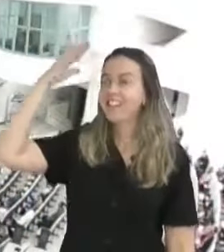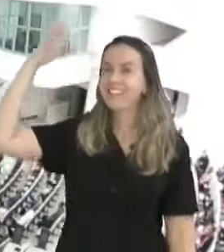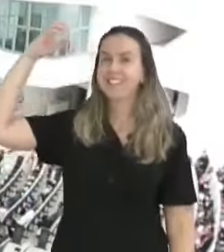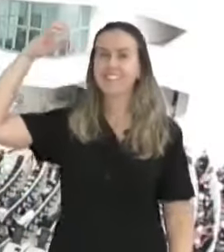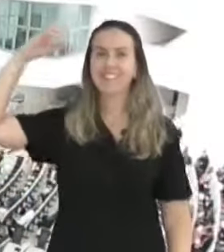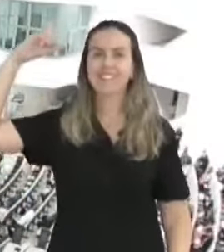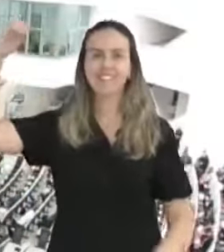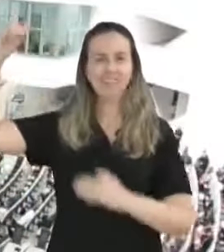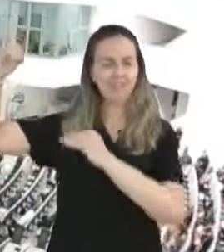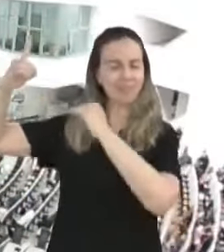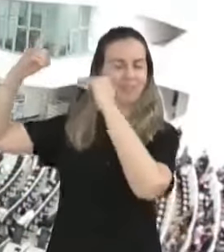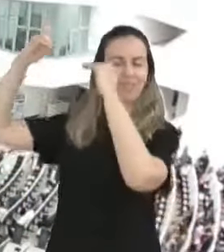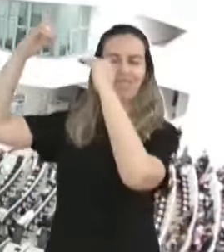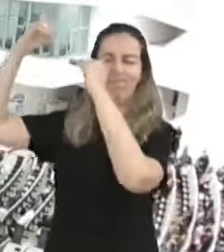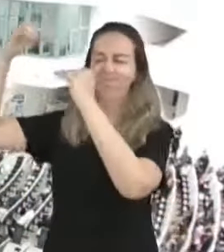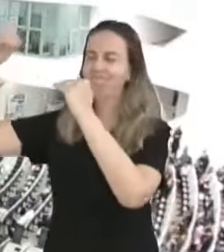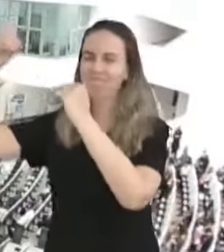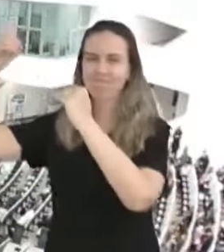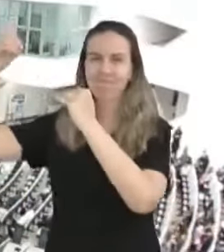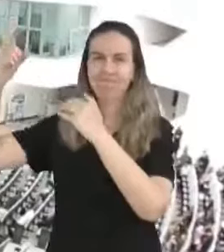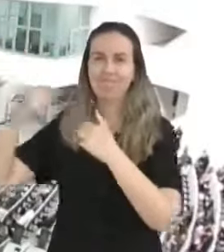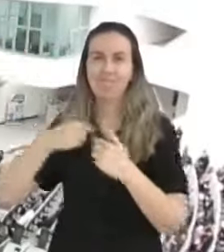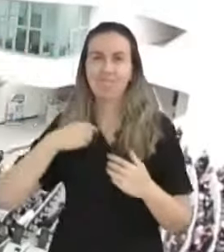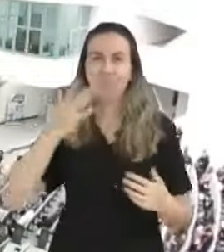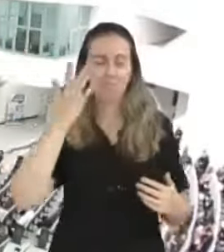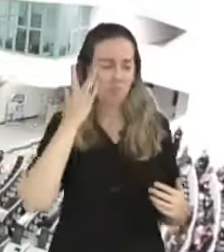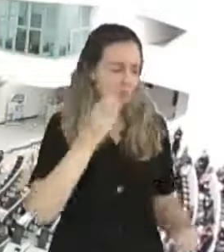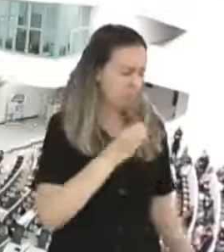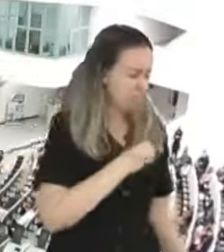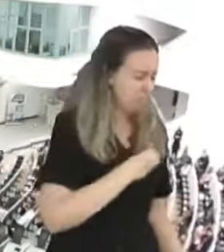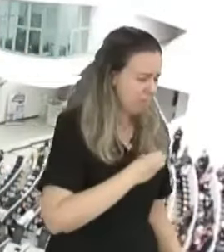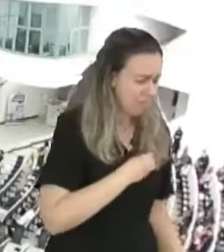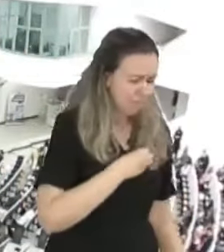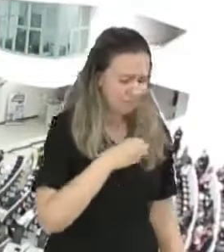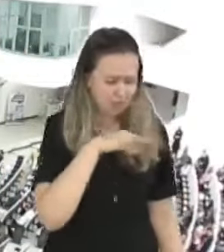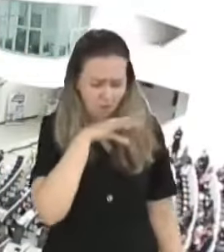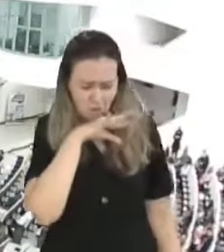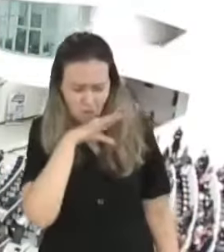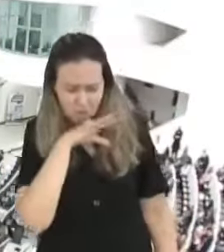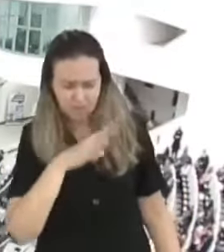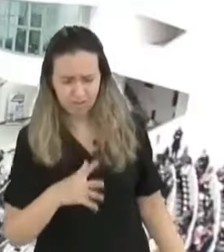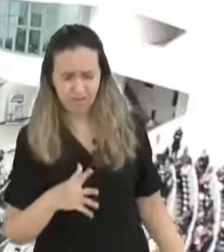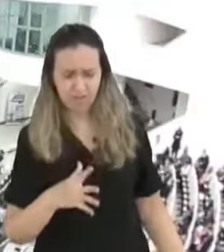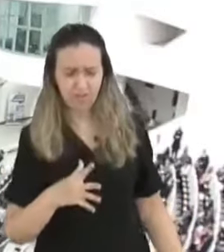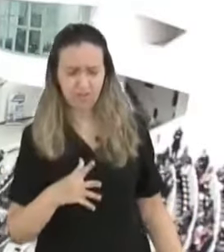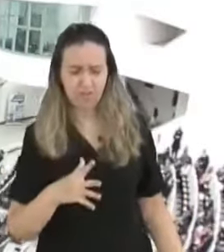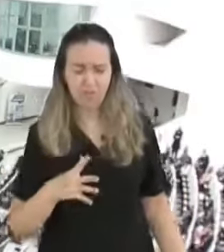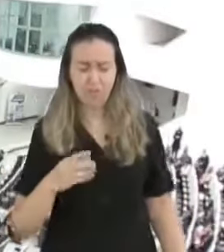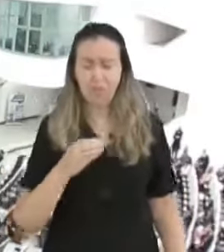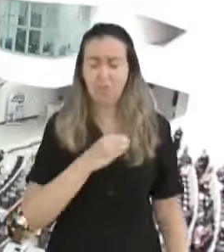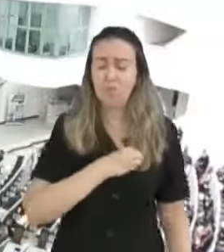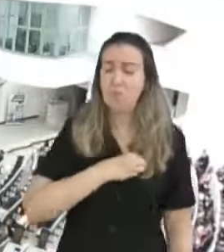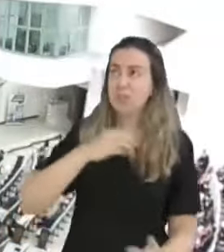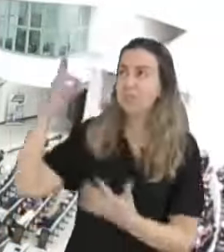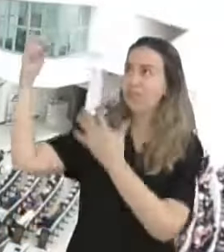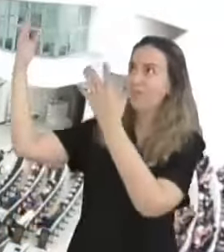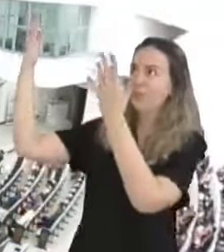seus erros. Não importa o tamanho do seu pecado, a Bíblia diz que onde abundou o